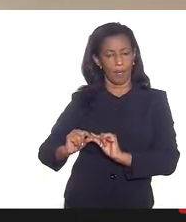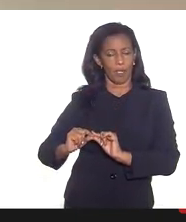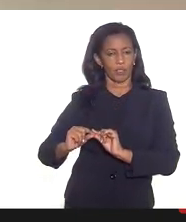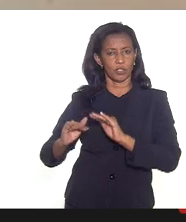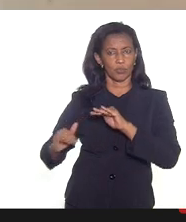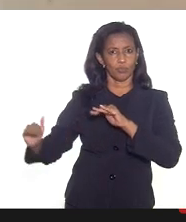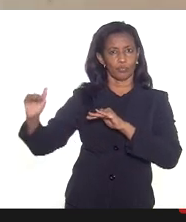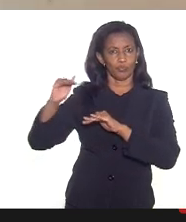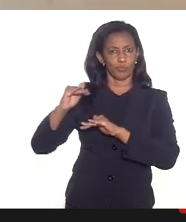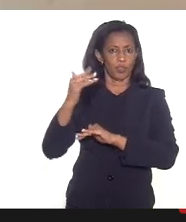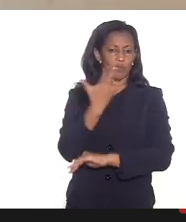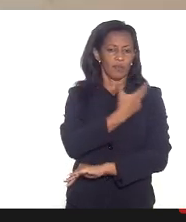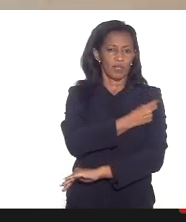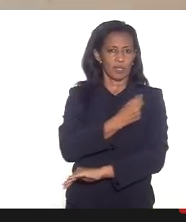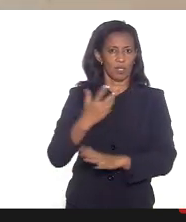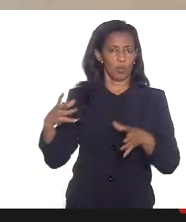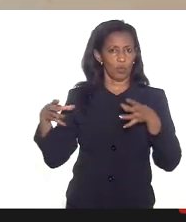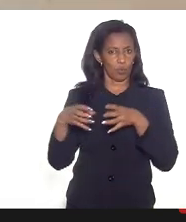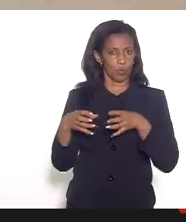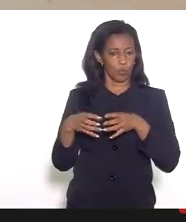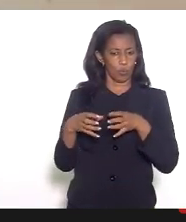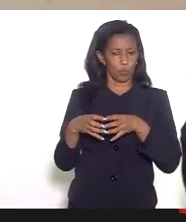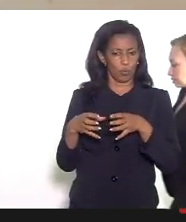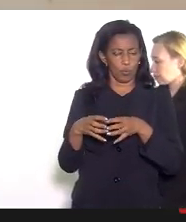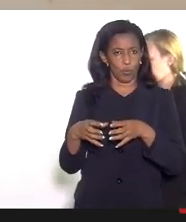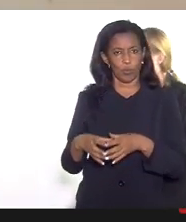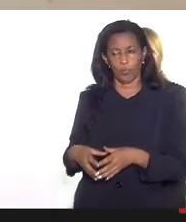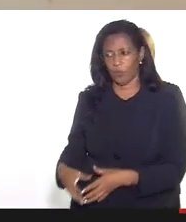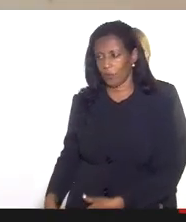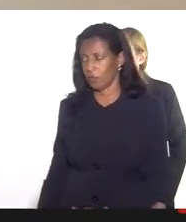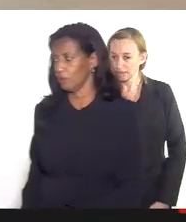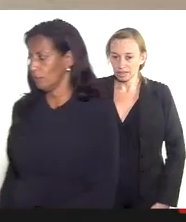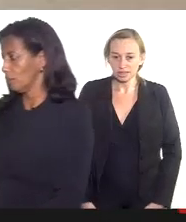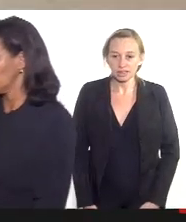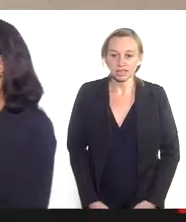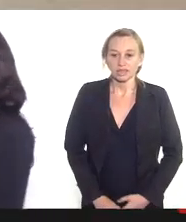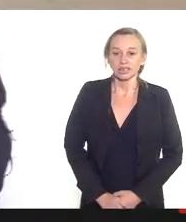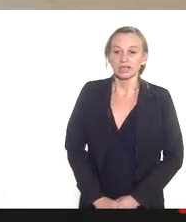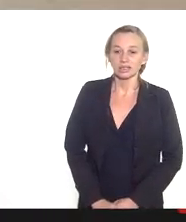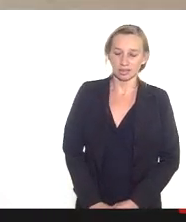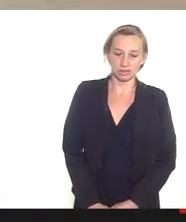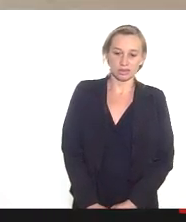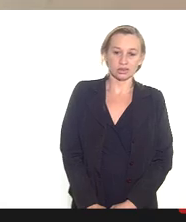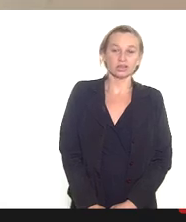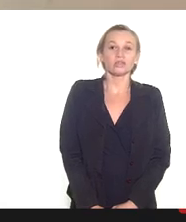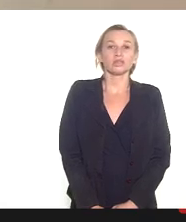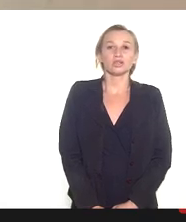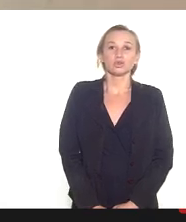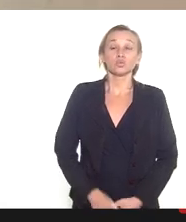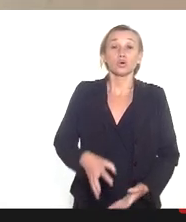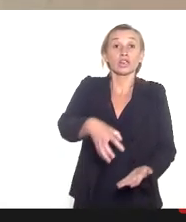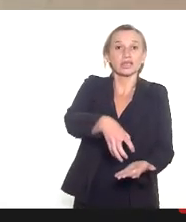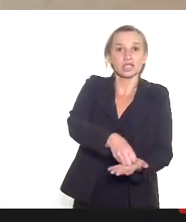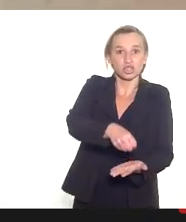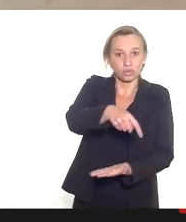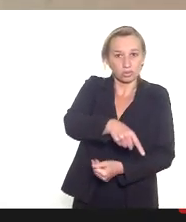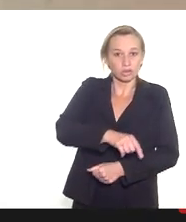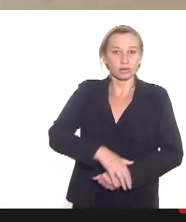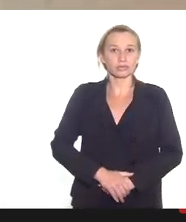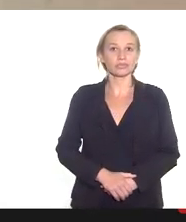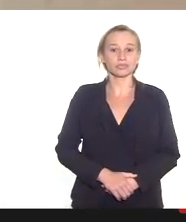vacinal nesse grupo considerando a gente está considerando aqui é uma registro né